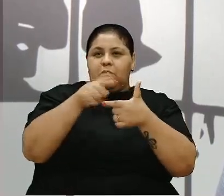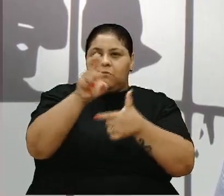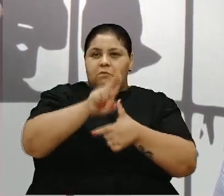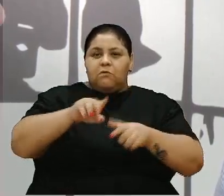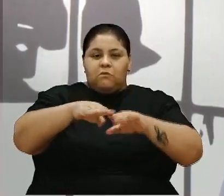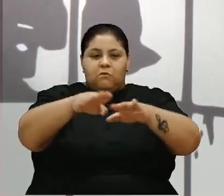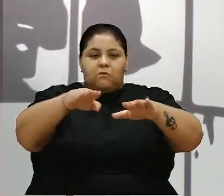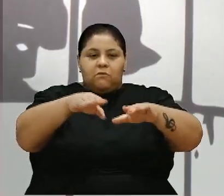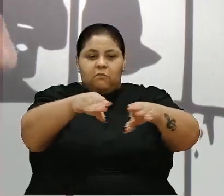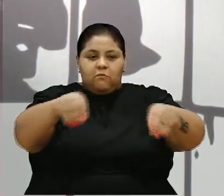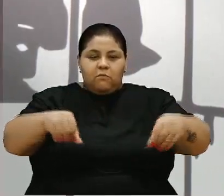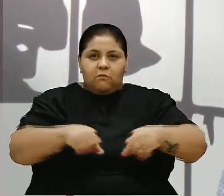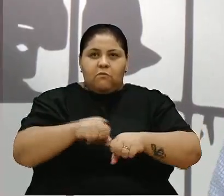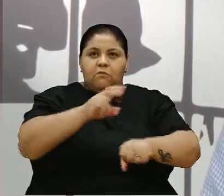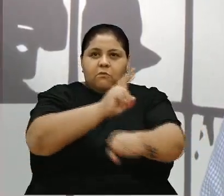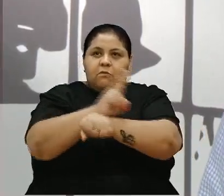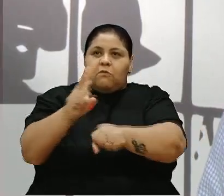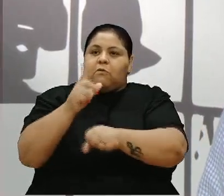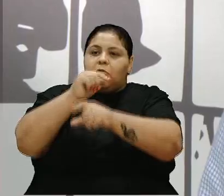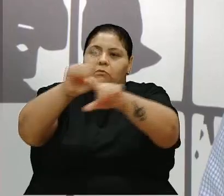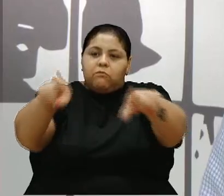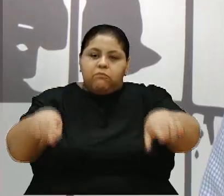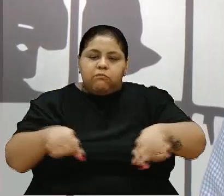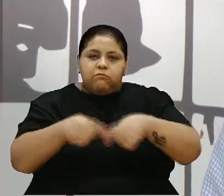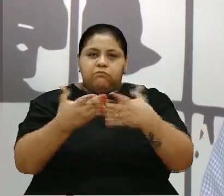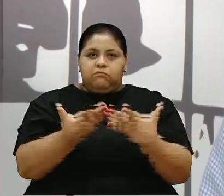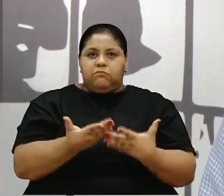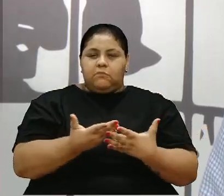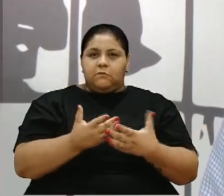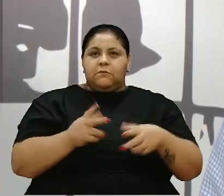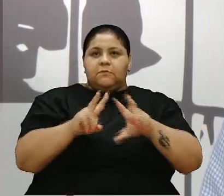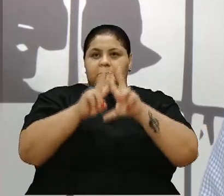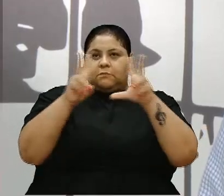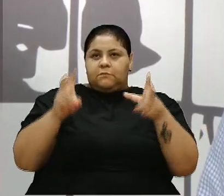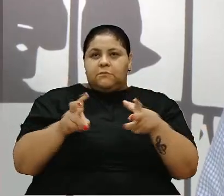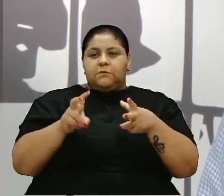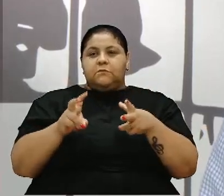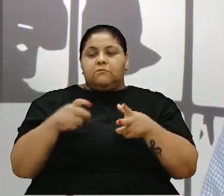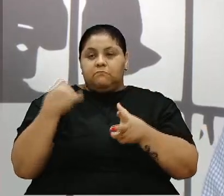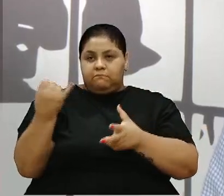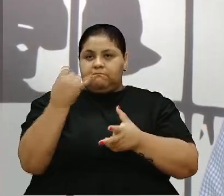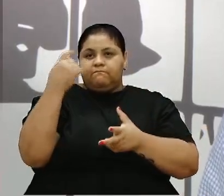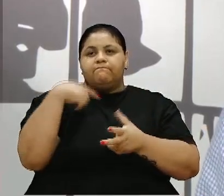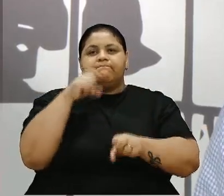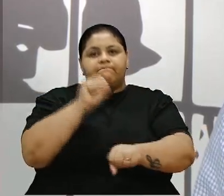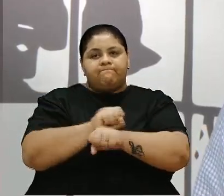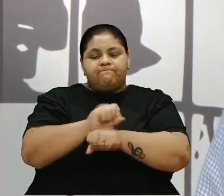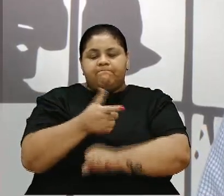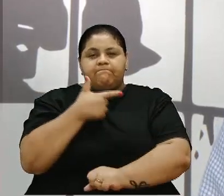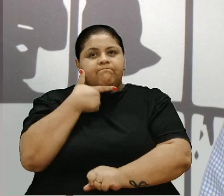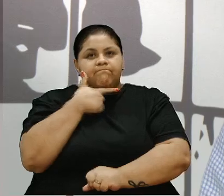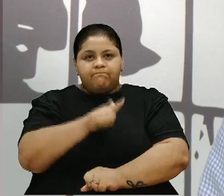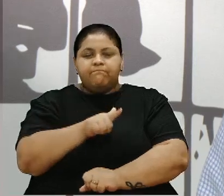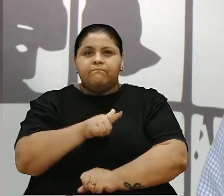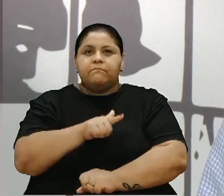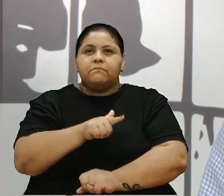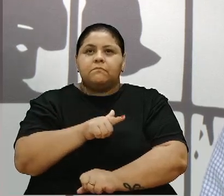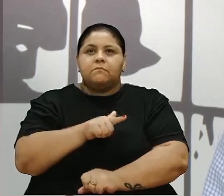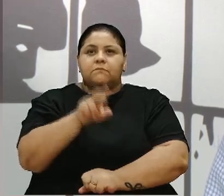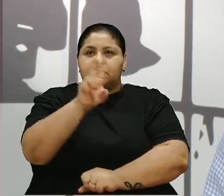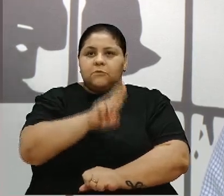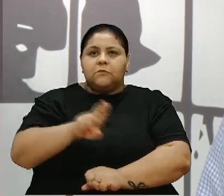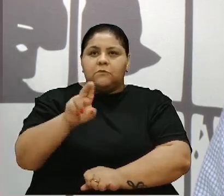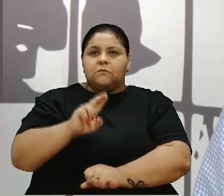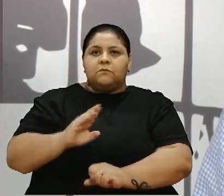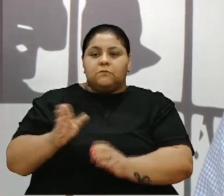a lei de preservação dos nossos mananciais, que são temas que me são caros e eu espero que eu consiga, ocupando esse